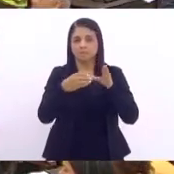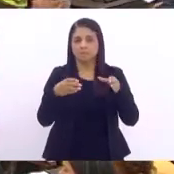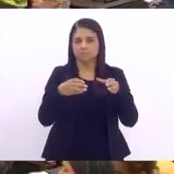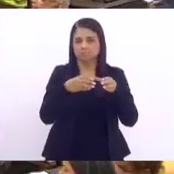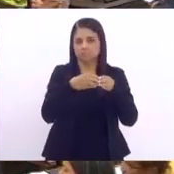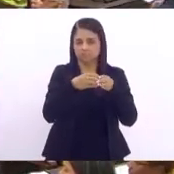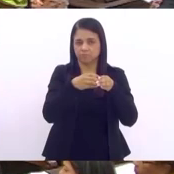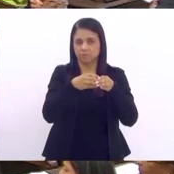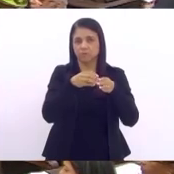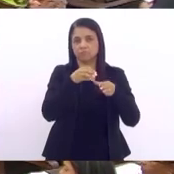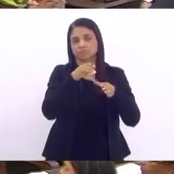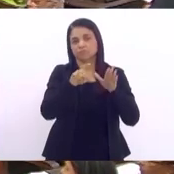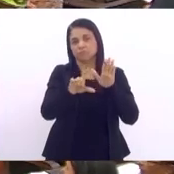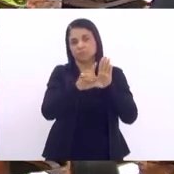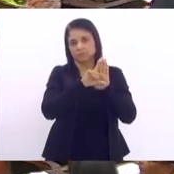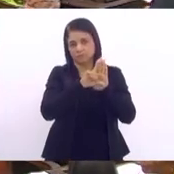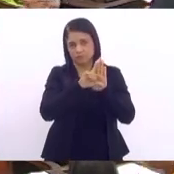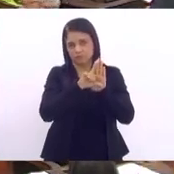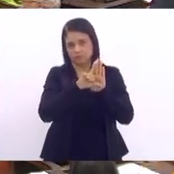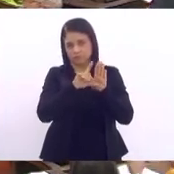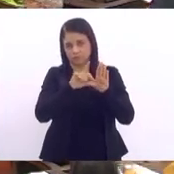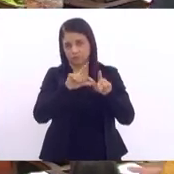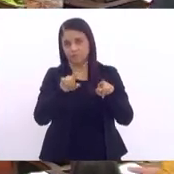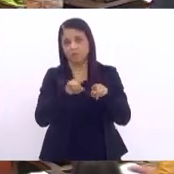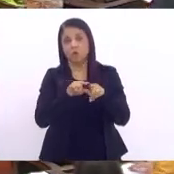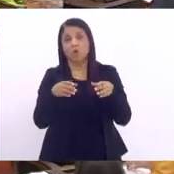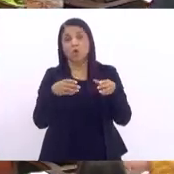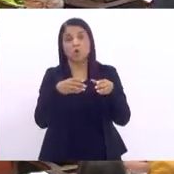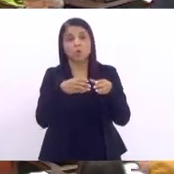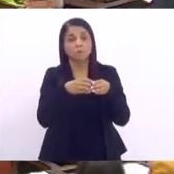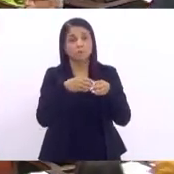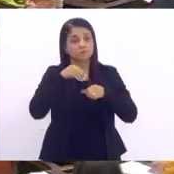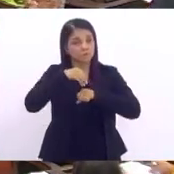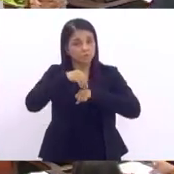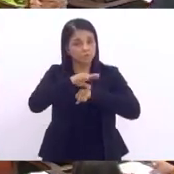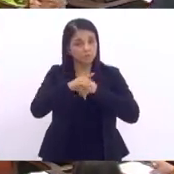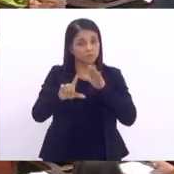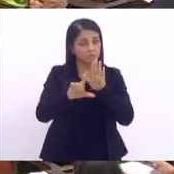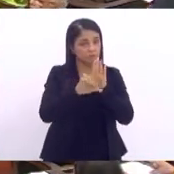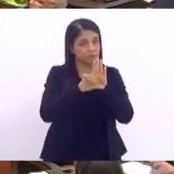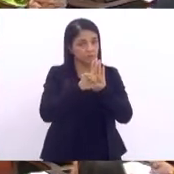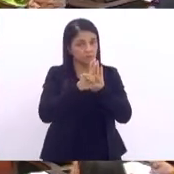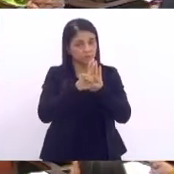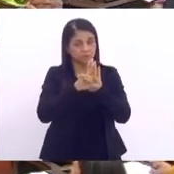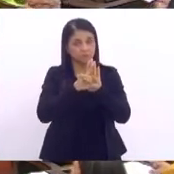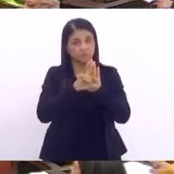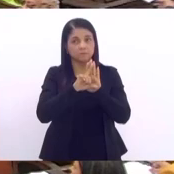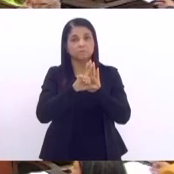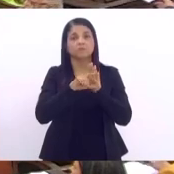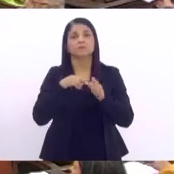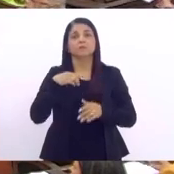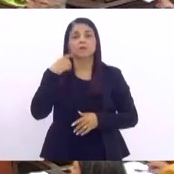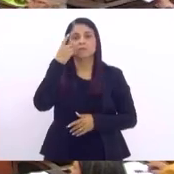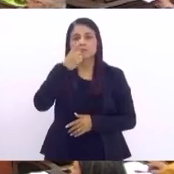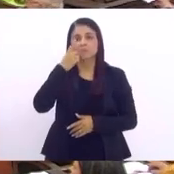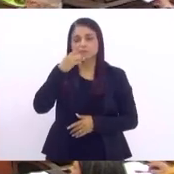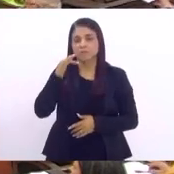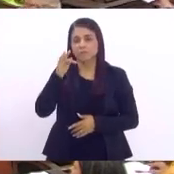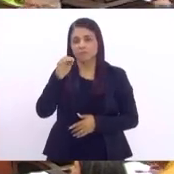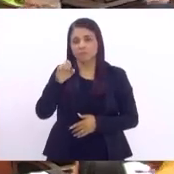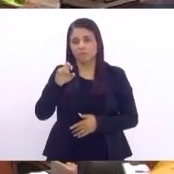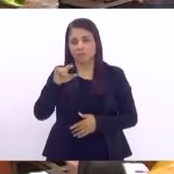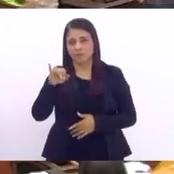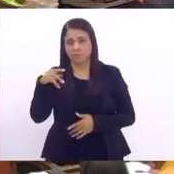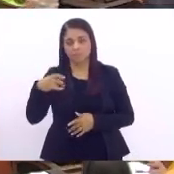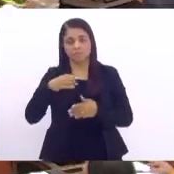Para emitir parecer pela Comissão de Indicações Legislativas, deputado Felipe Soares. Parecer favorável, senhor presidente.